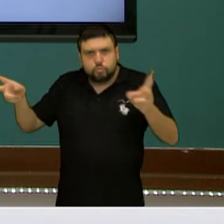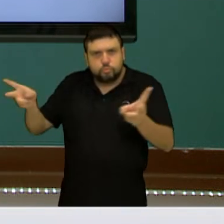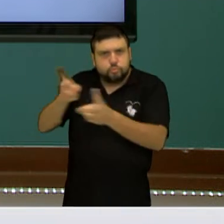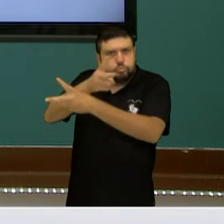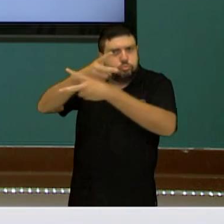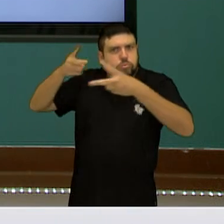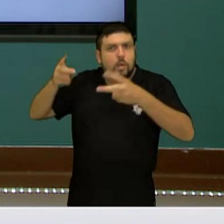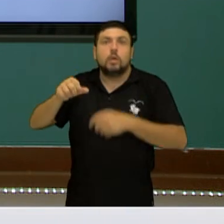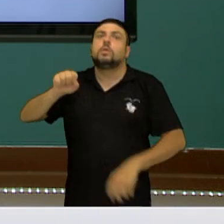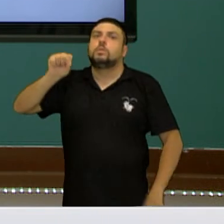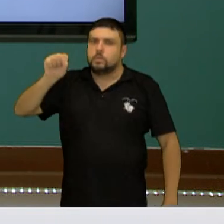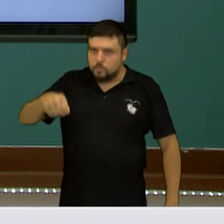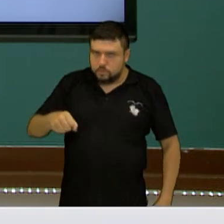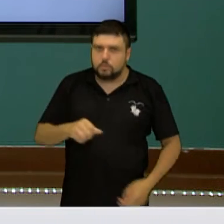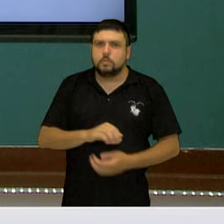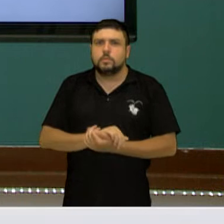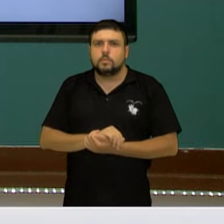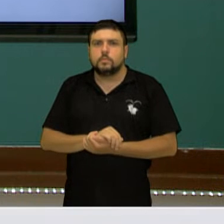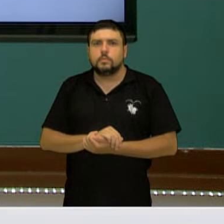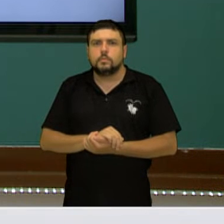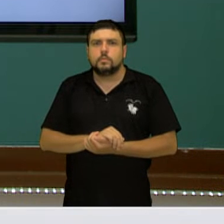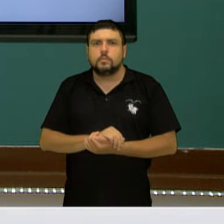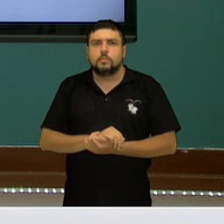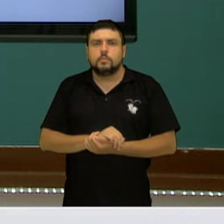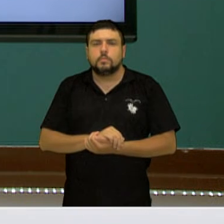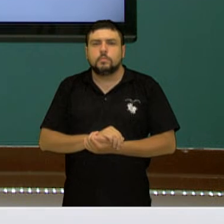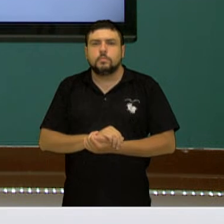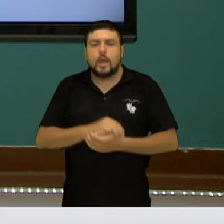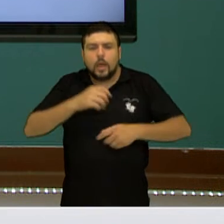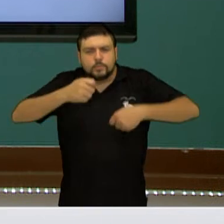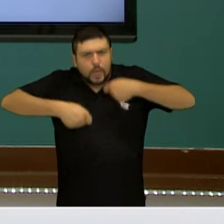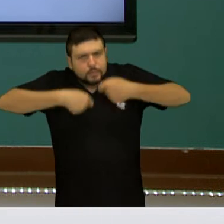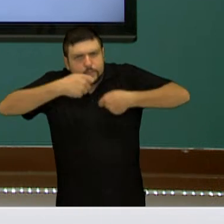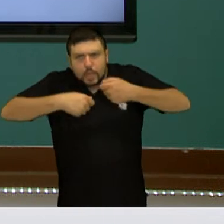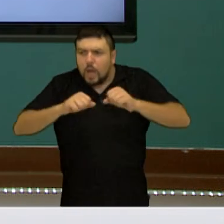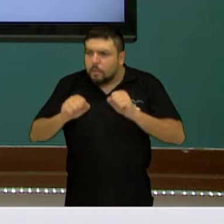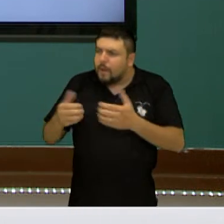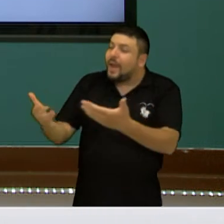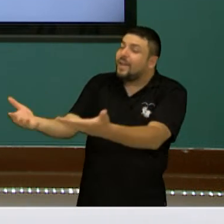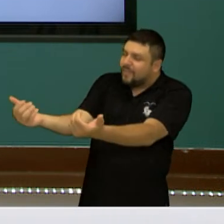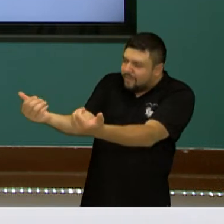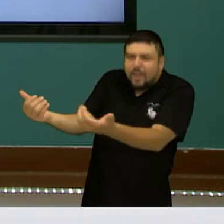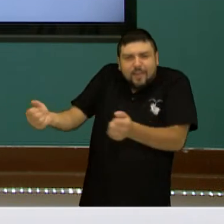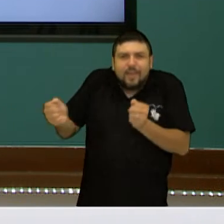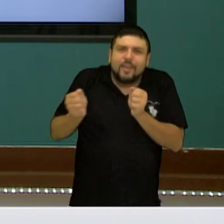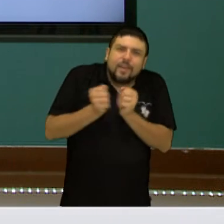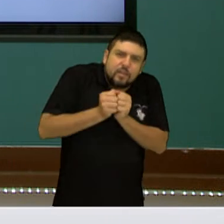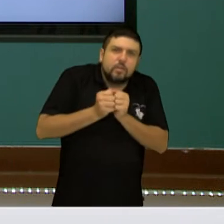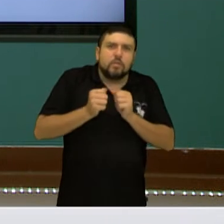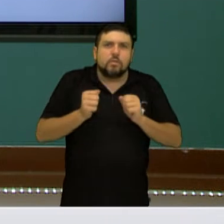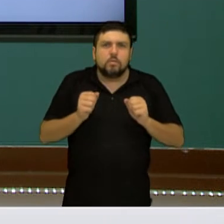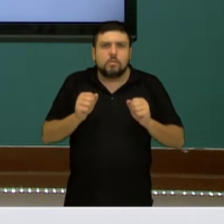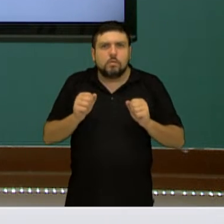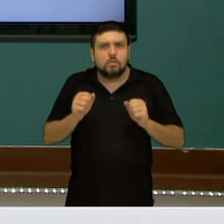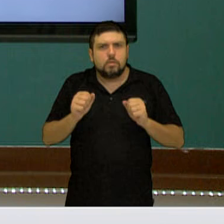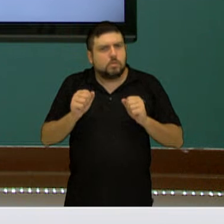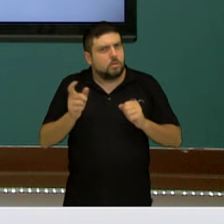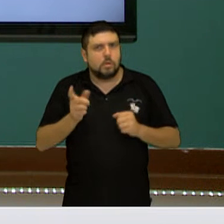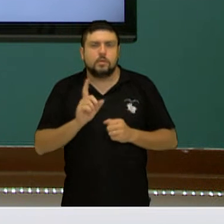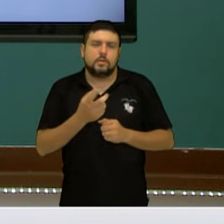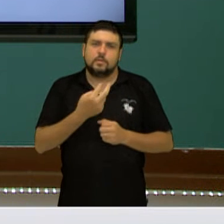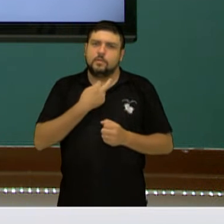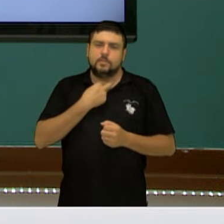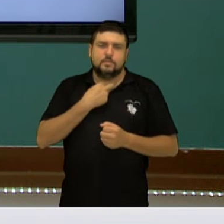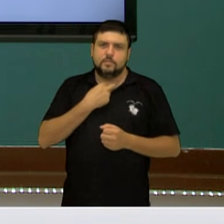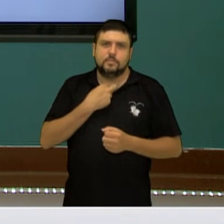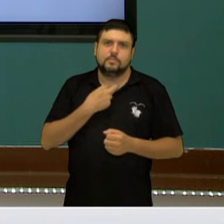sim também. E agora? As refeições podem ser feitas junto com os outros familiares? Não, não dá,